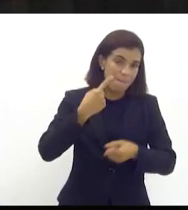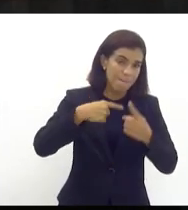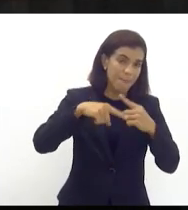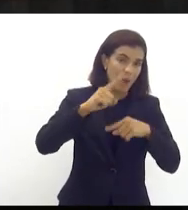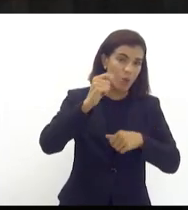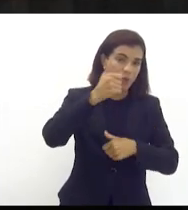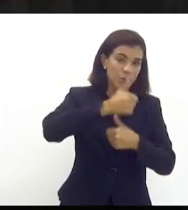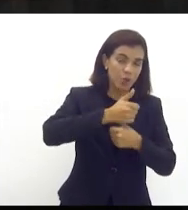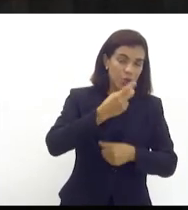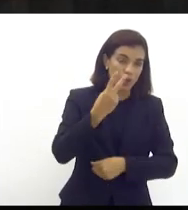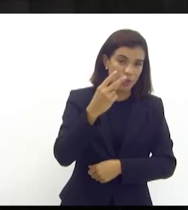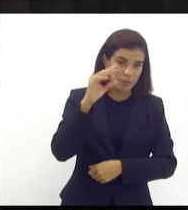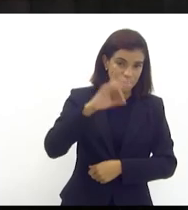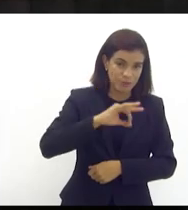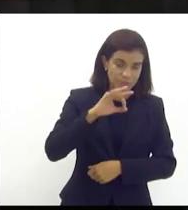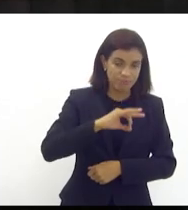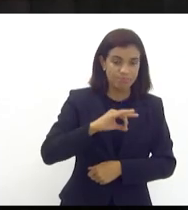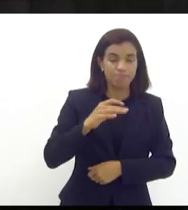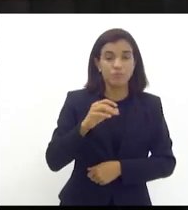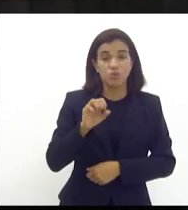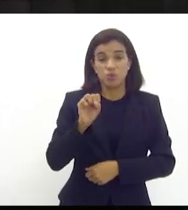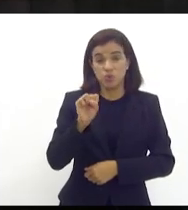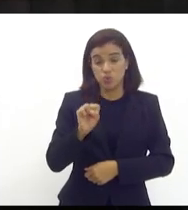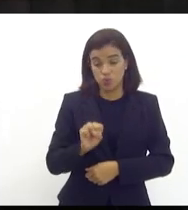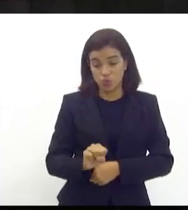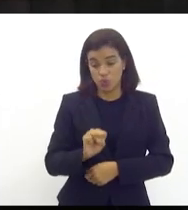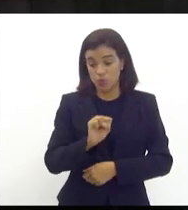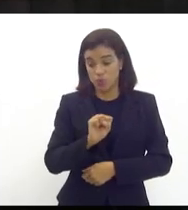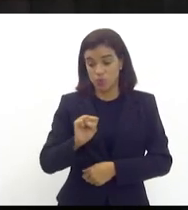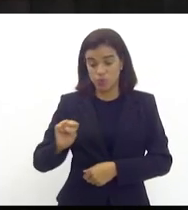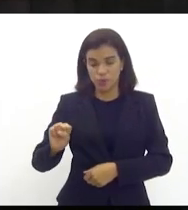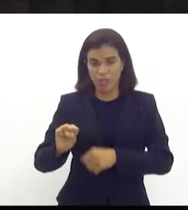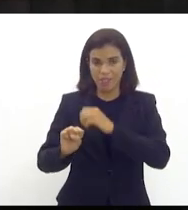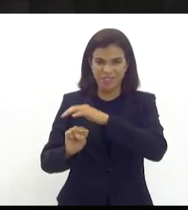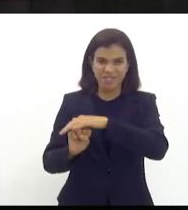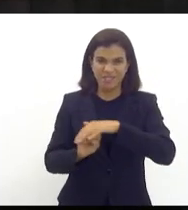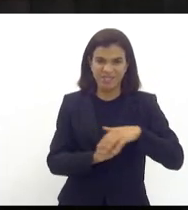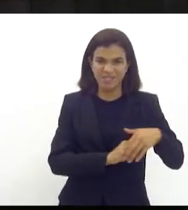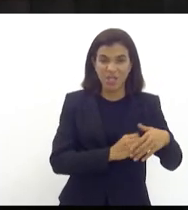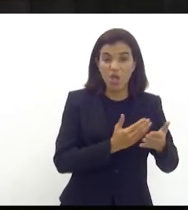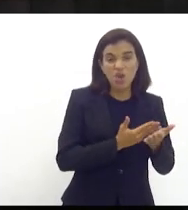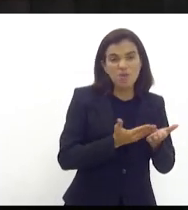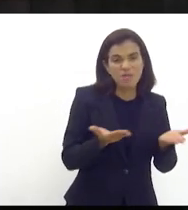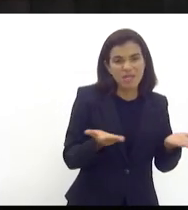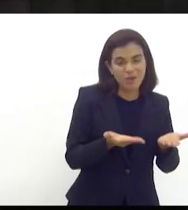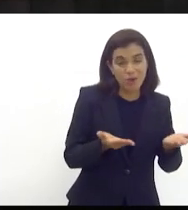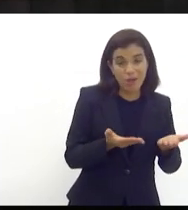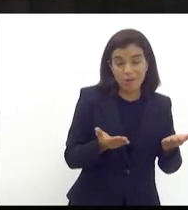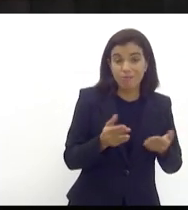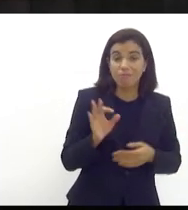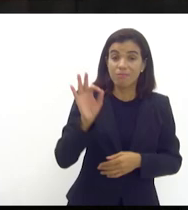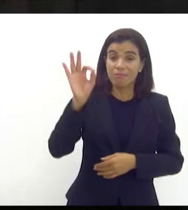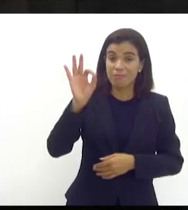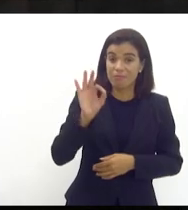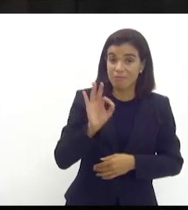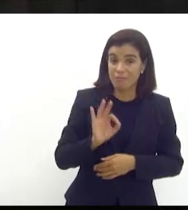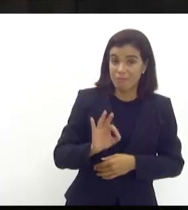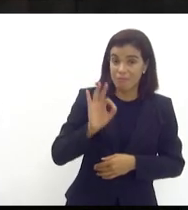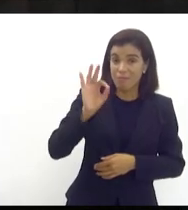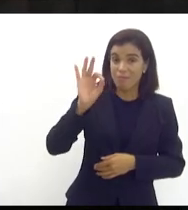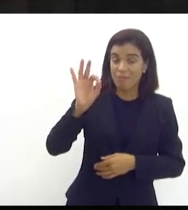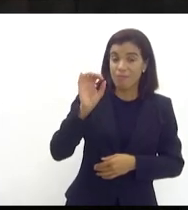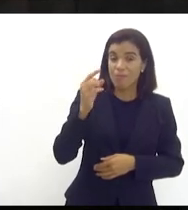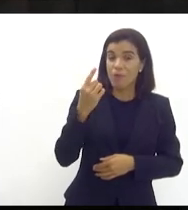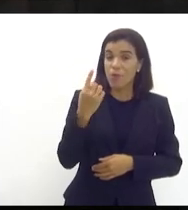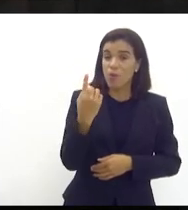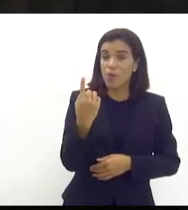2%. Tirando os estados do Sul-Sudeste, que estão começando a fazer agora, a alíquota, a sobrealíquota de um